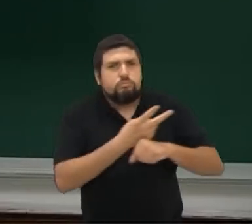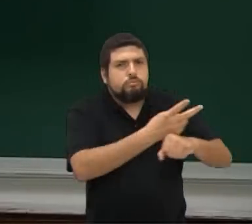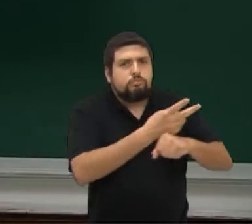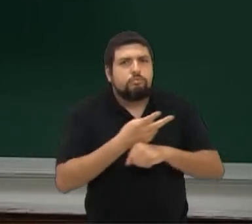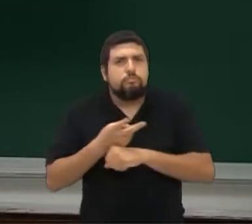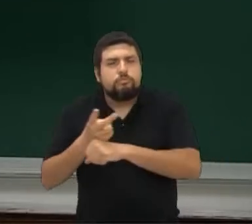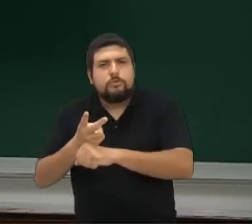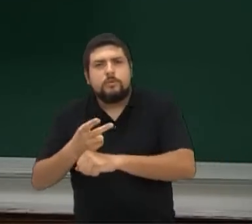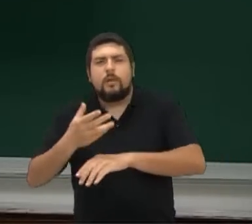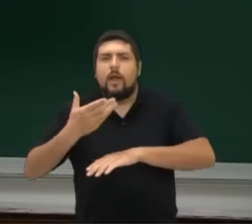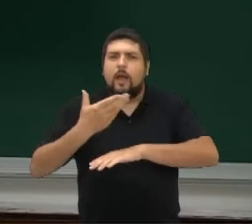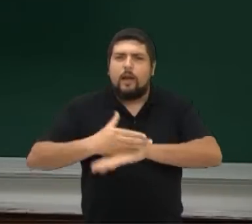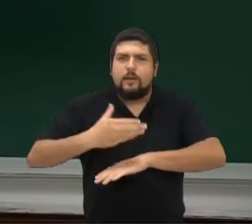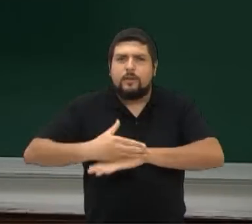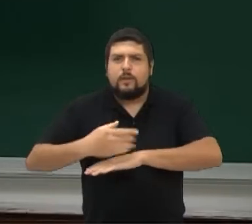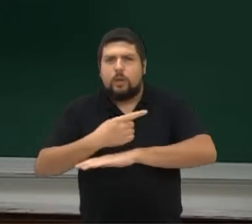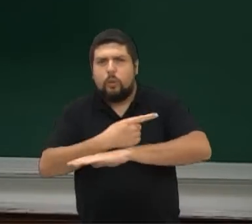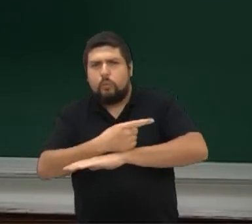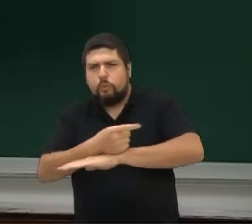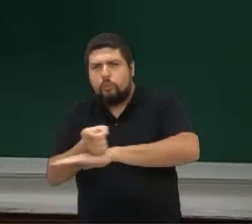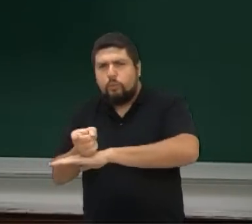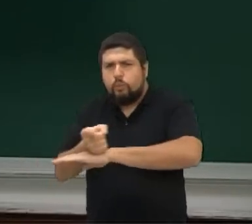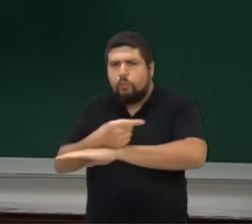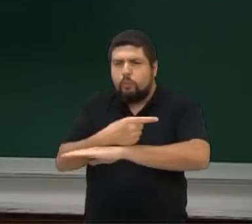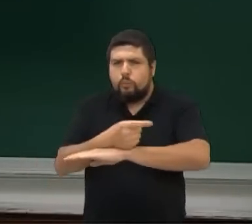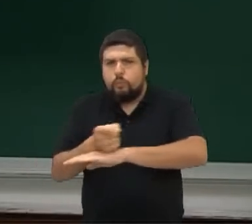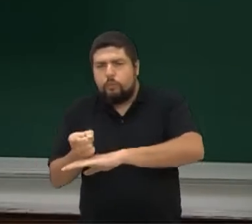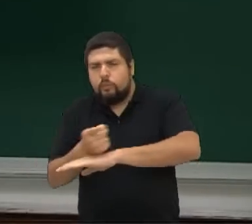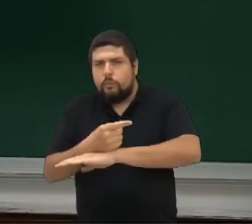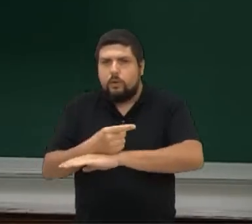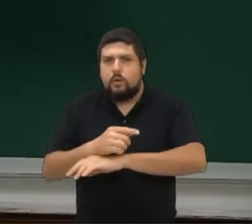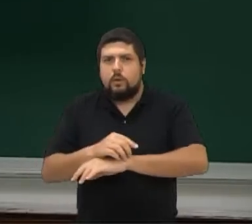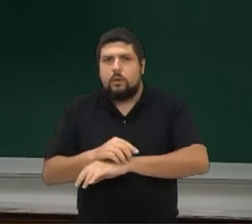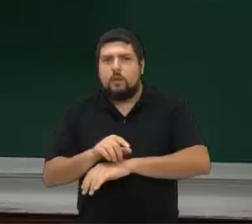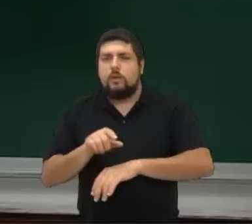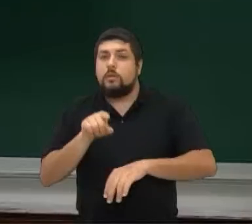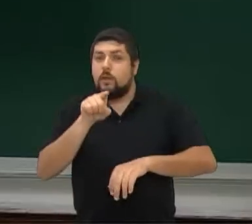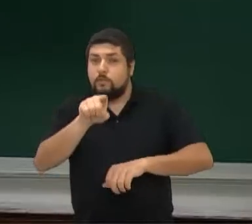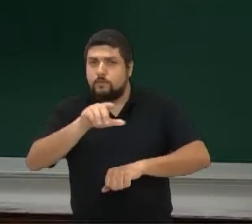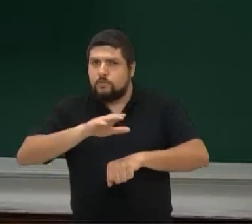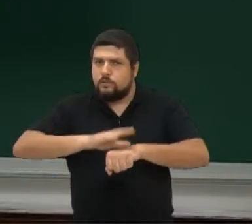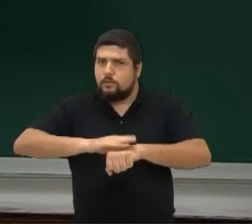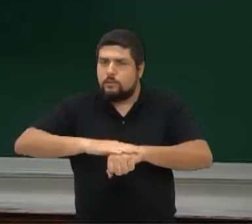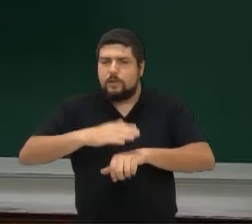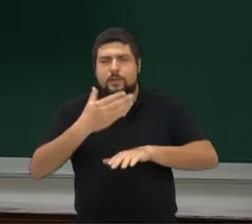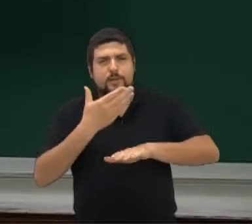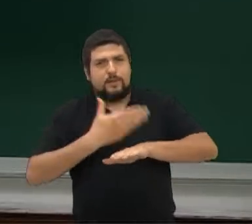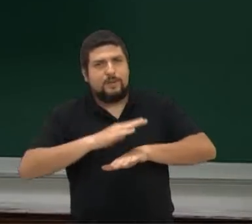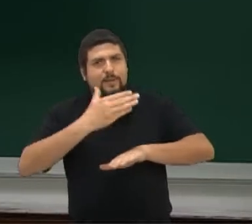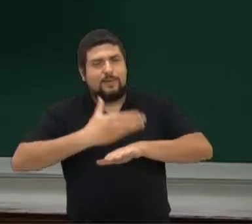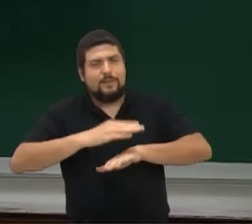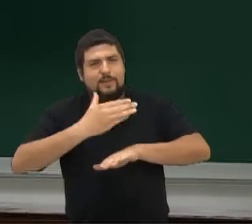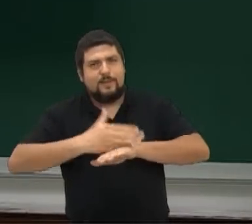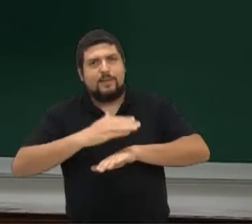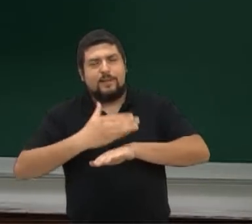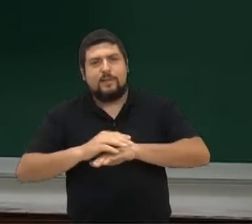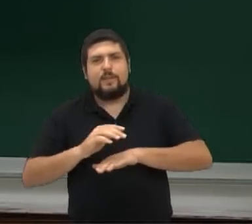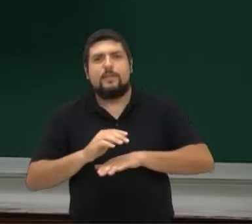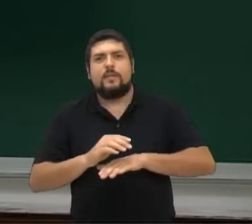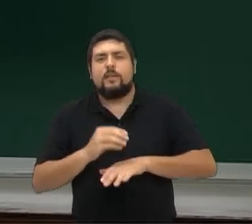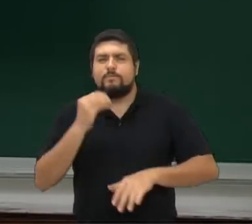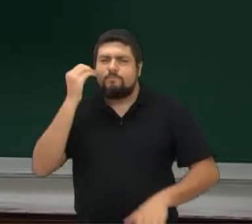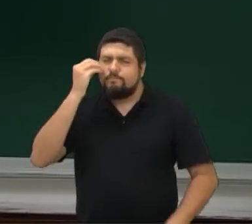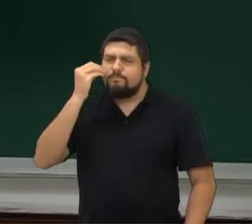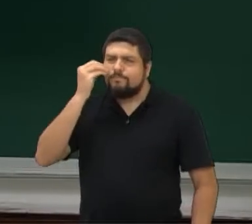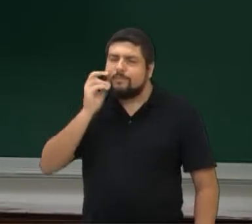ilha. Então, tracem a rota de vocês, tá? E vejam aí se vocês conseguem traçar essa rota e resolver